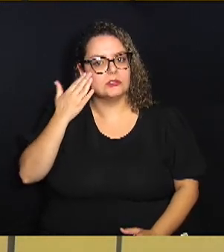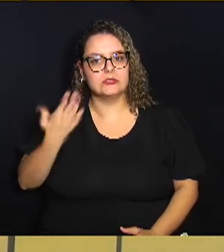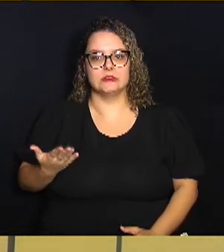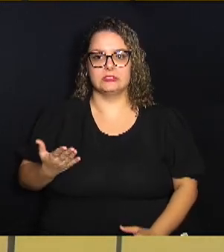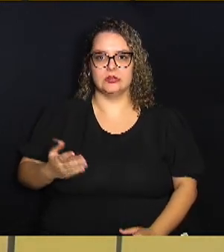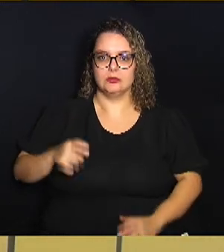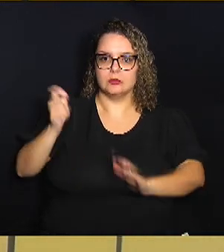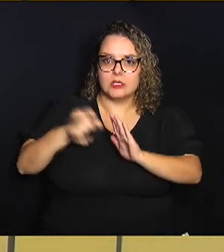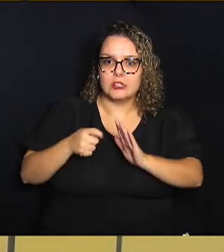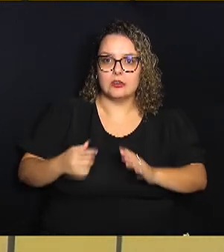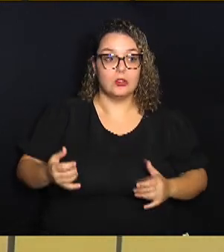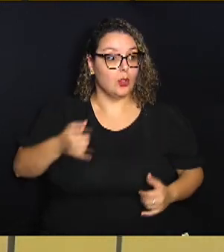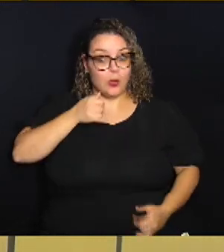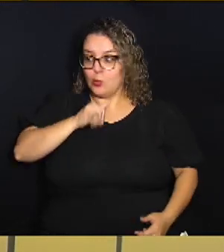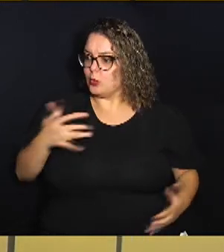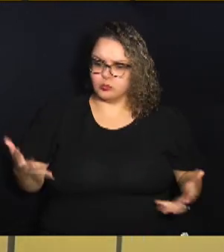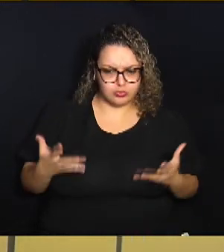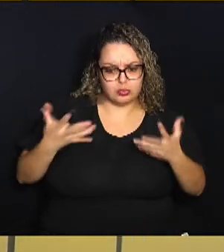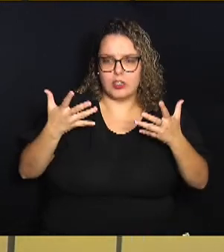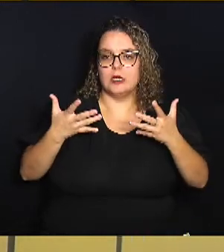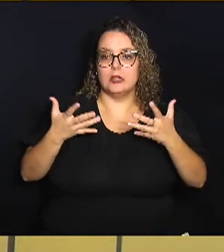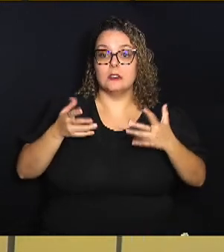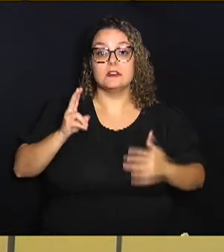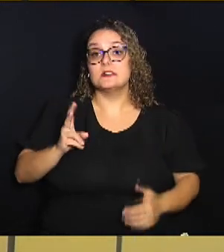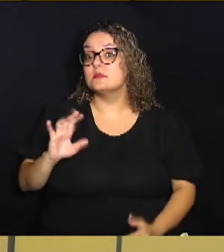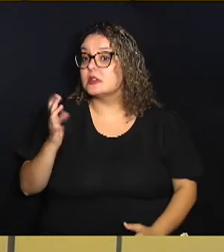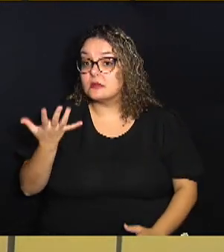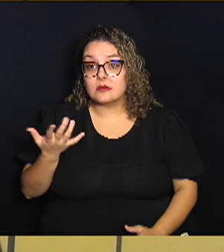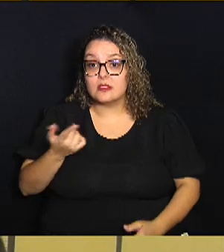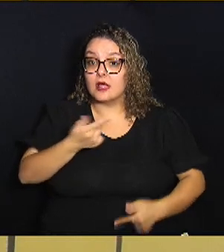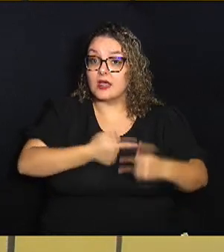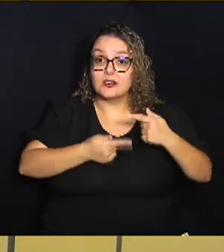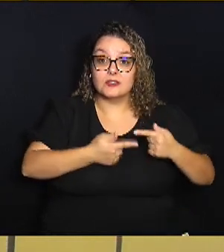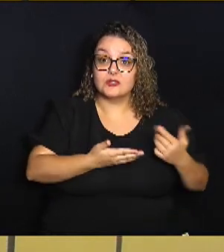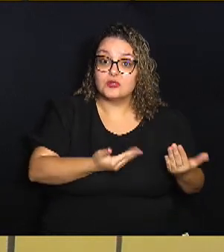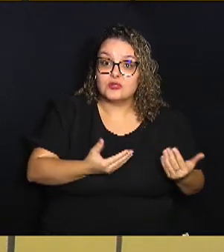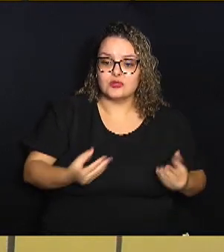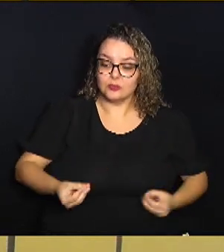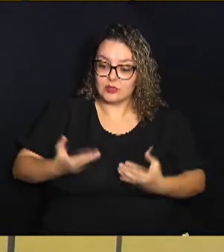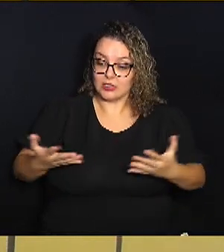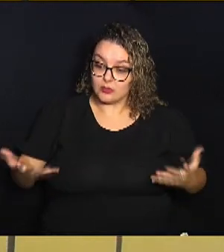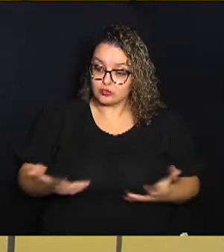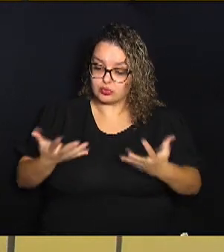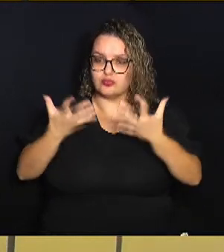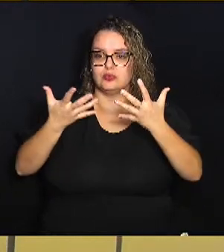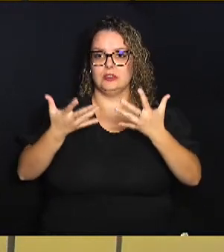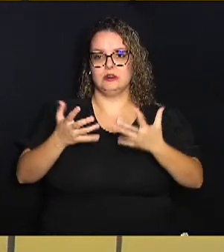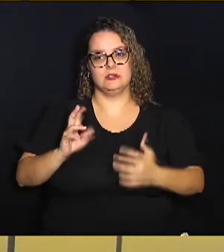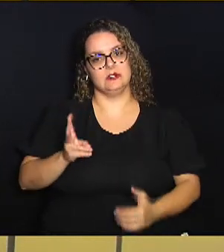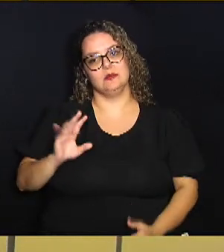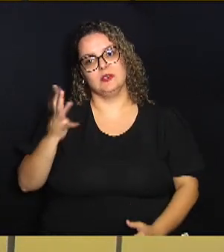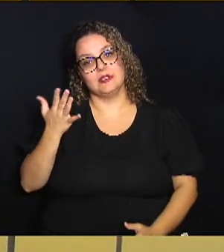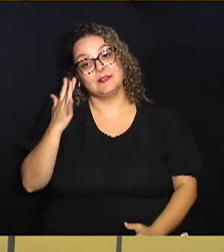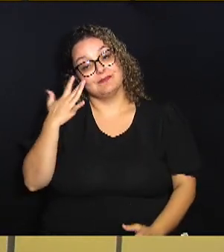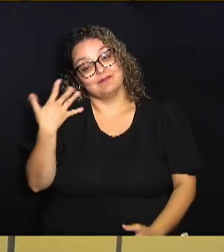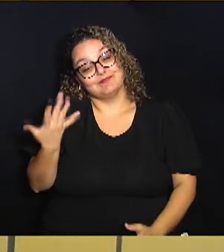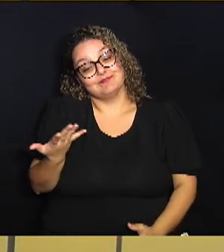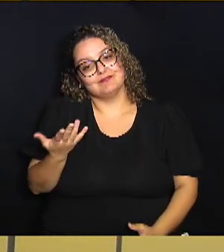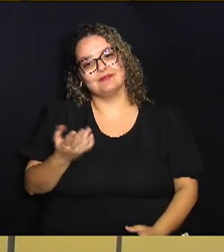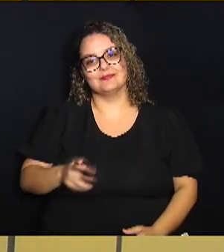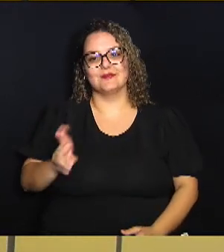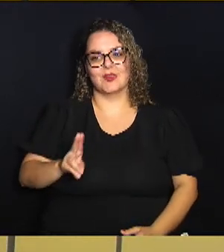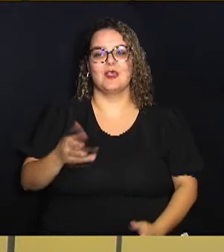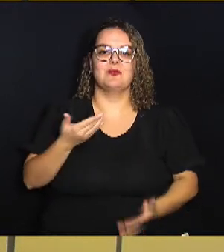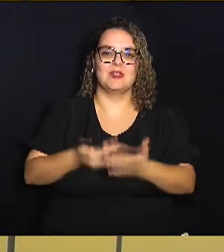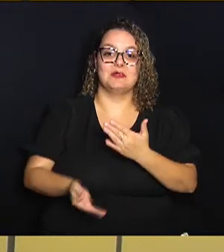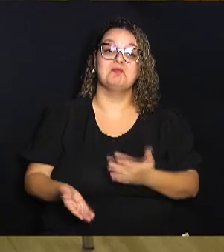eu tenho muita energia. Porque isso sempre aconteceu, as gerações mais jovens trazem esse combustível. Certo. Se a gente não souber utilizar, ele se perde.